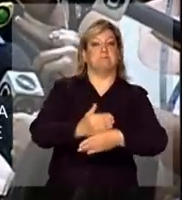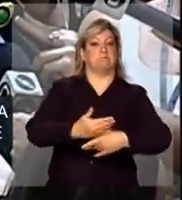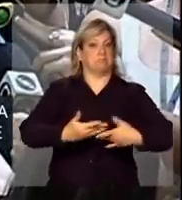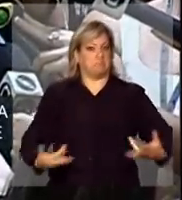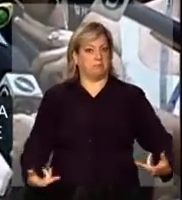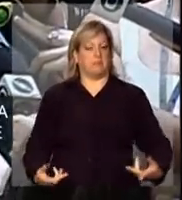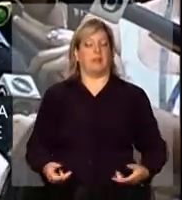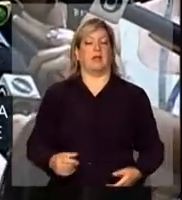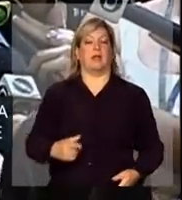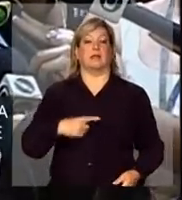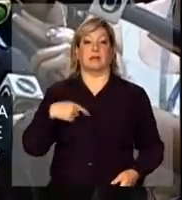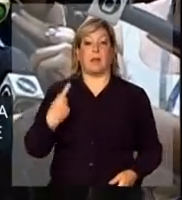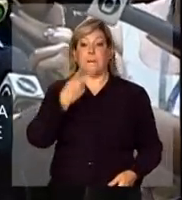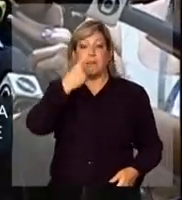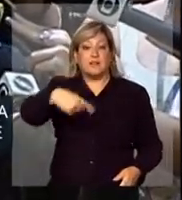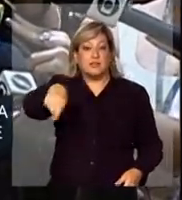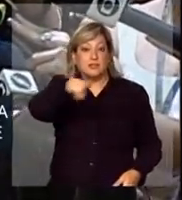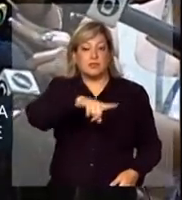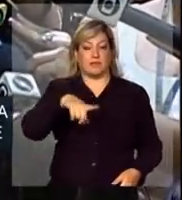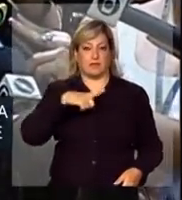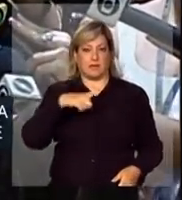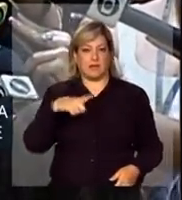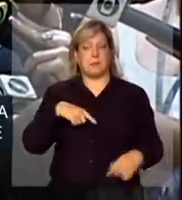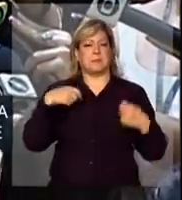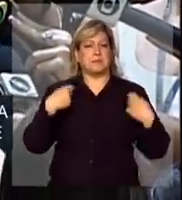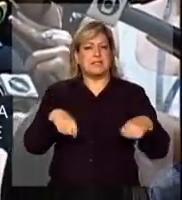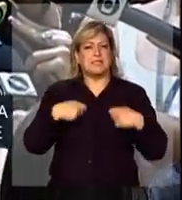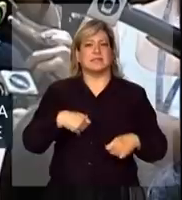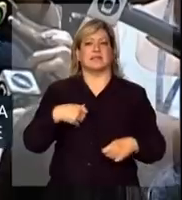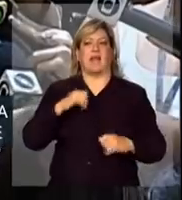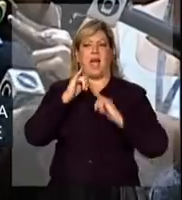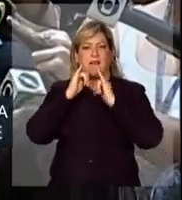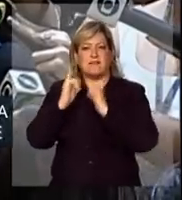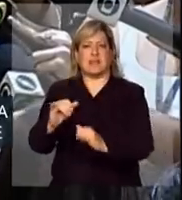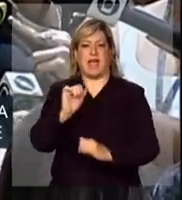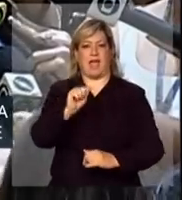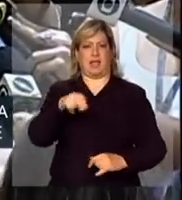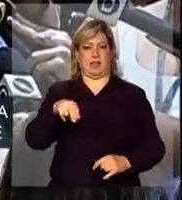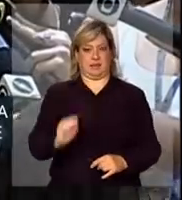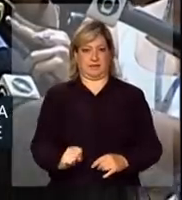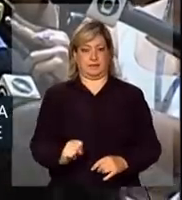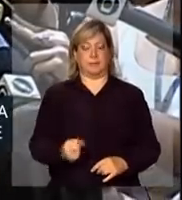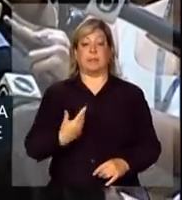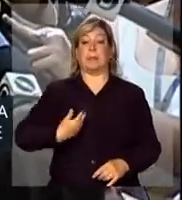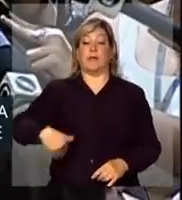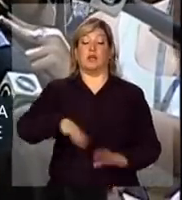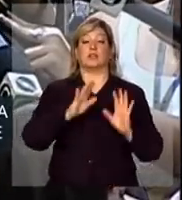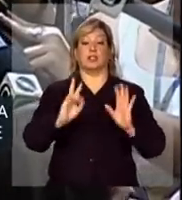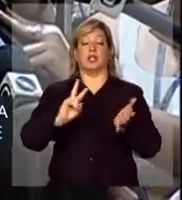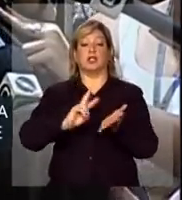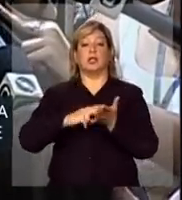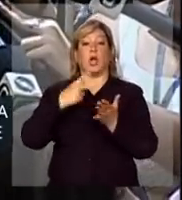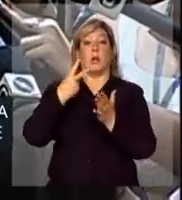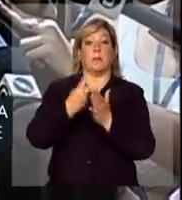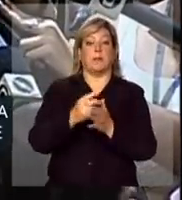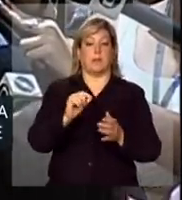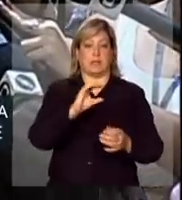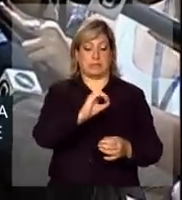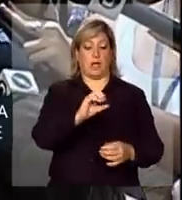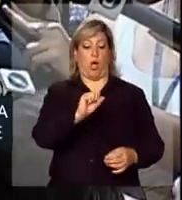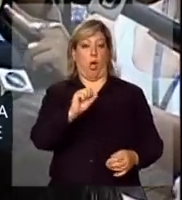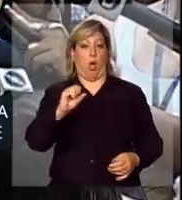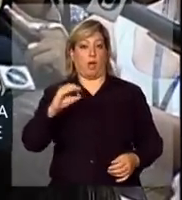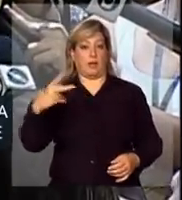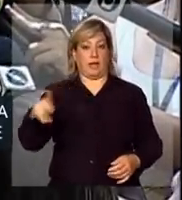importante que o usuário entre em contato com a ANS, inclusive, nós dobramos a capacidade de recepção do 0800 da